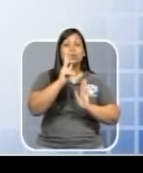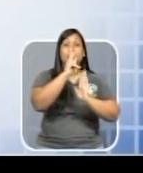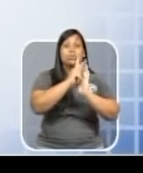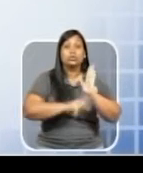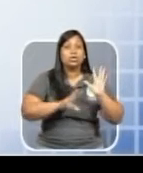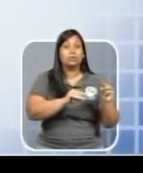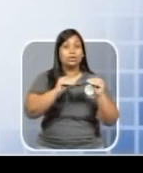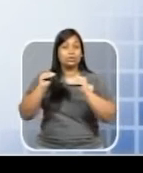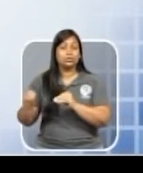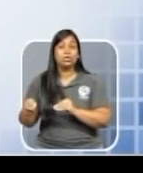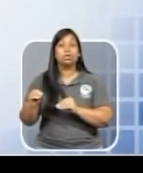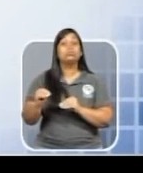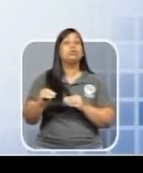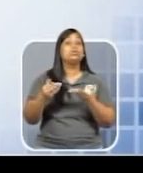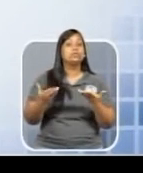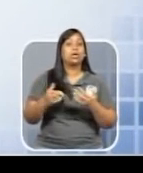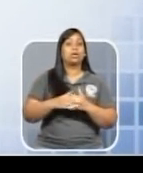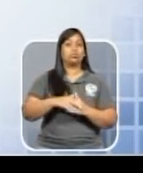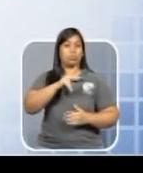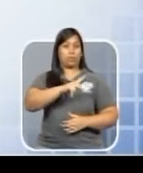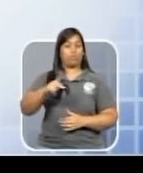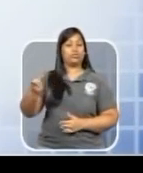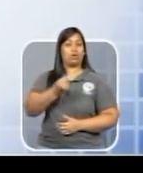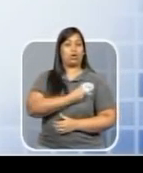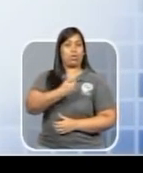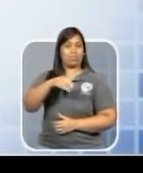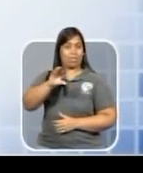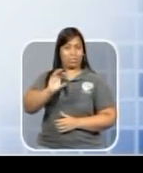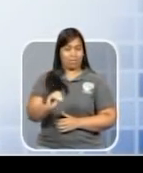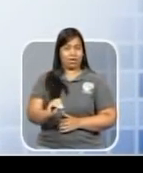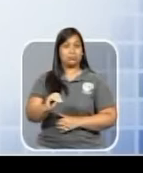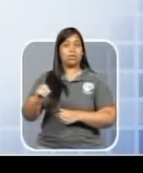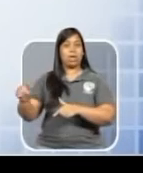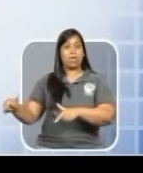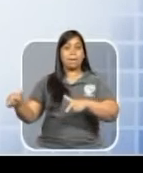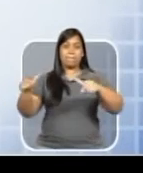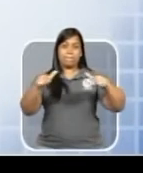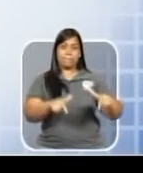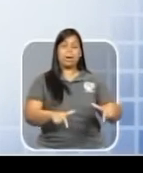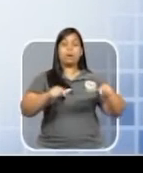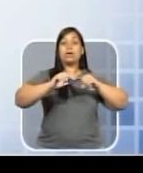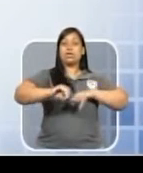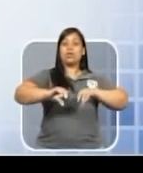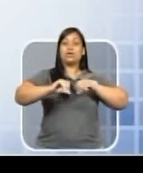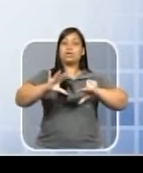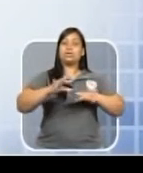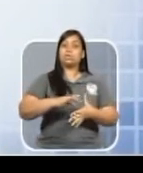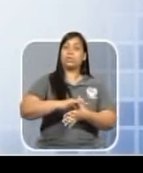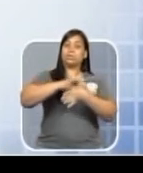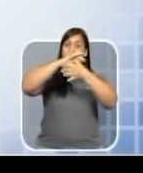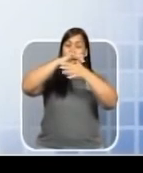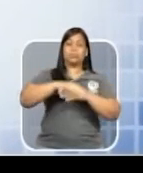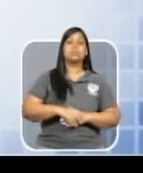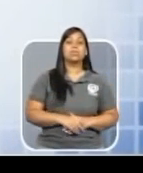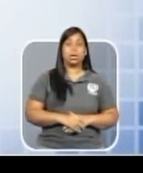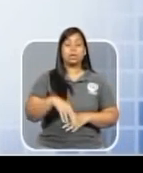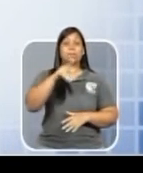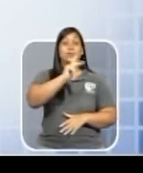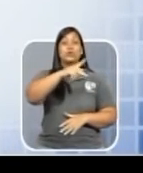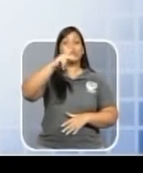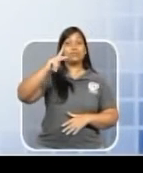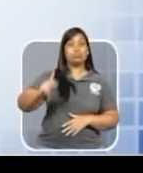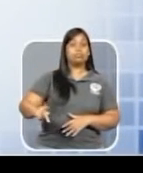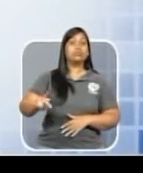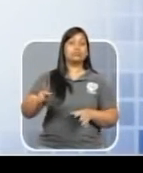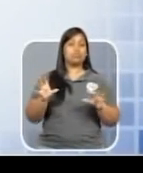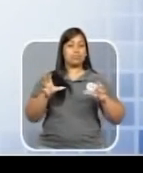projeto adiado é de Diego Mafuz, que cria a premiação Educador Destaque para professores da